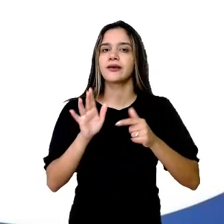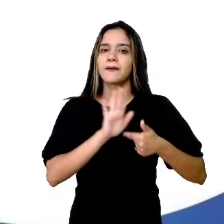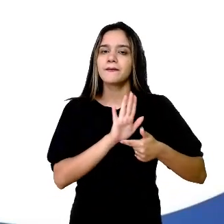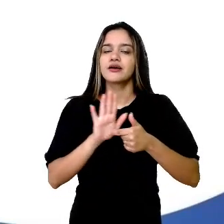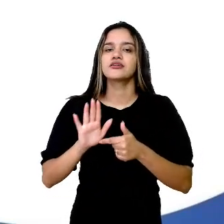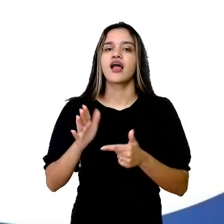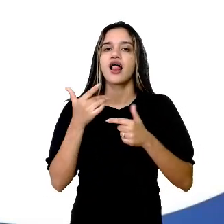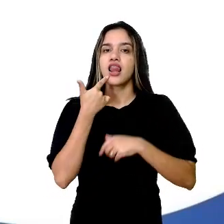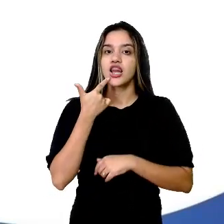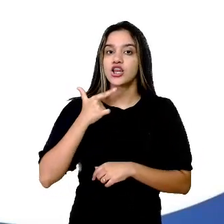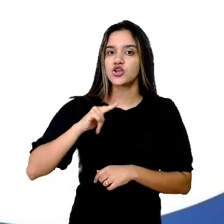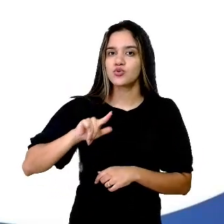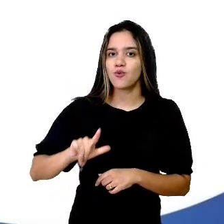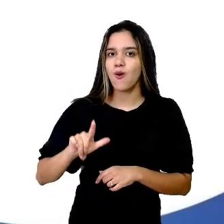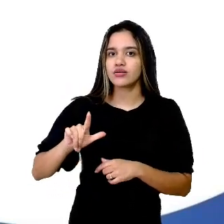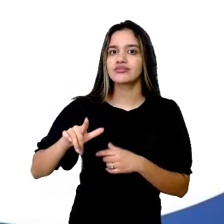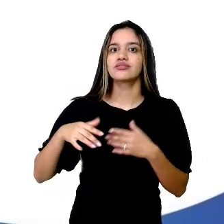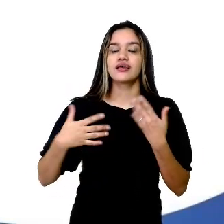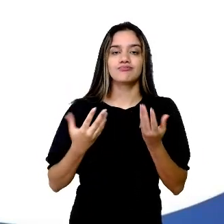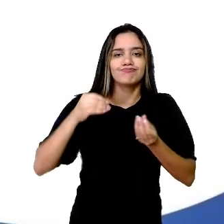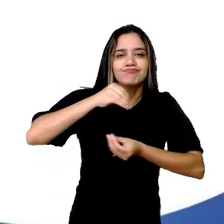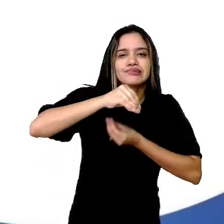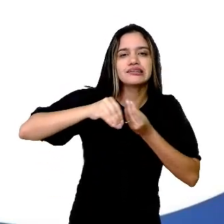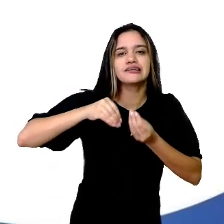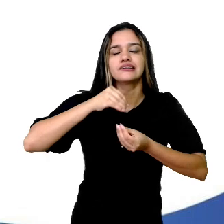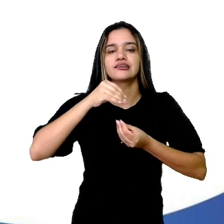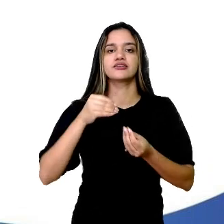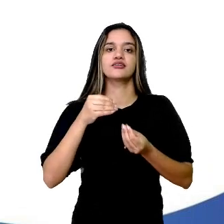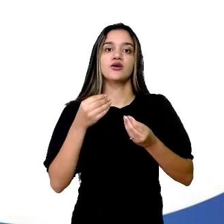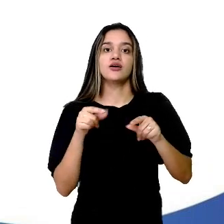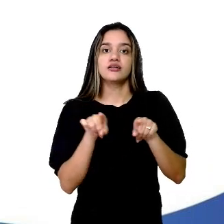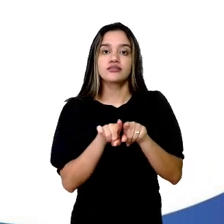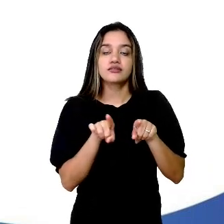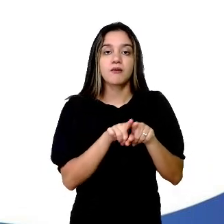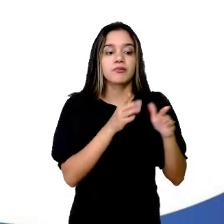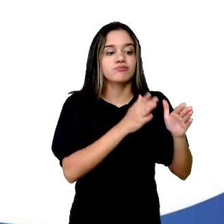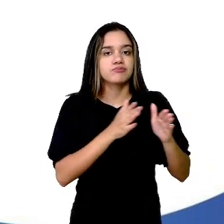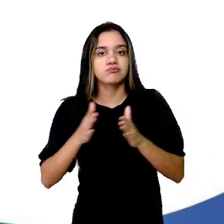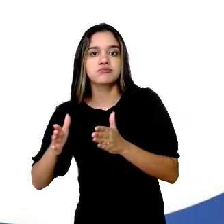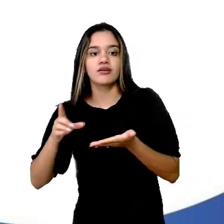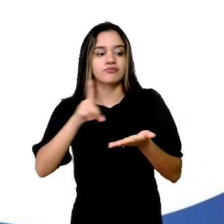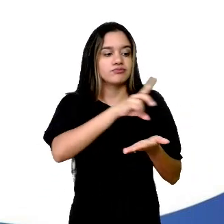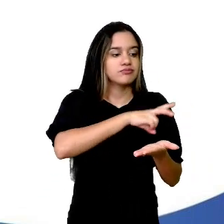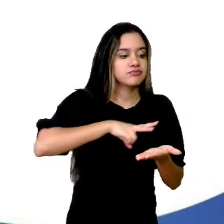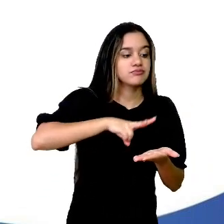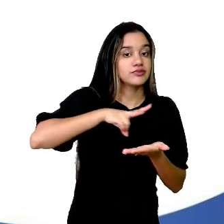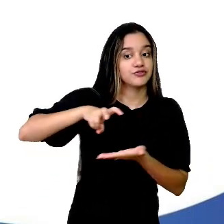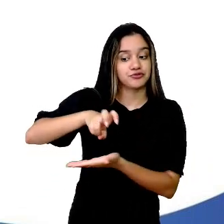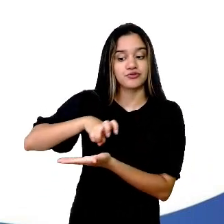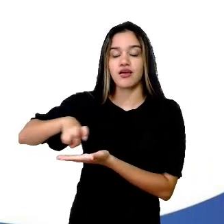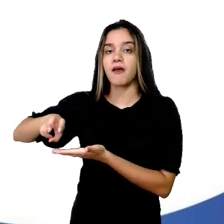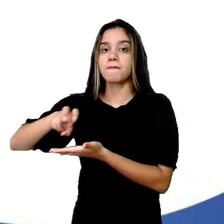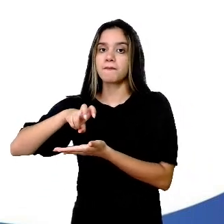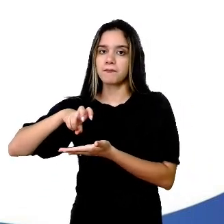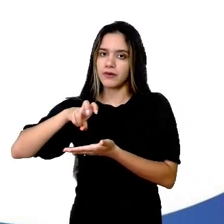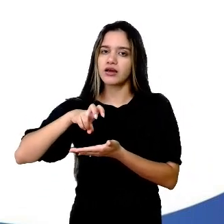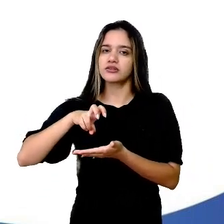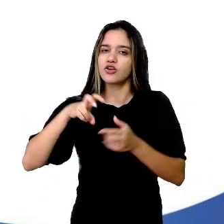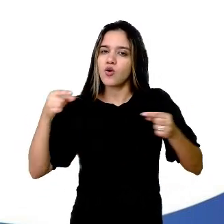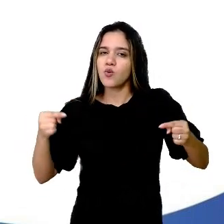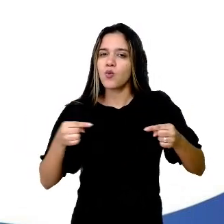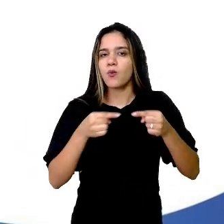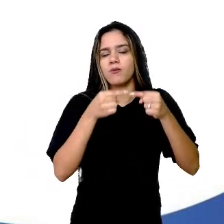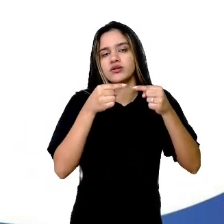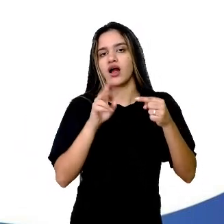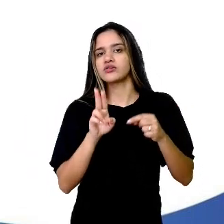uma linguagem mista formada por sequências verbais e não verbais combinadas ou